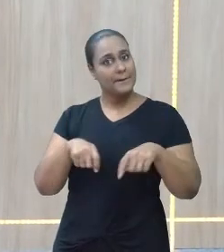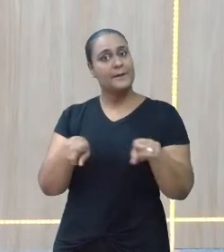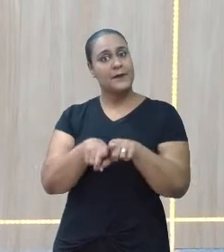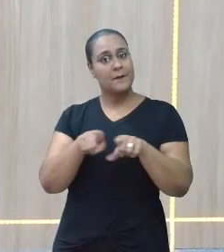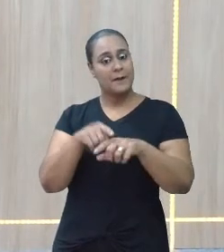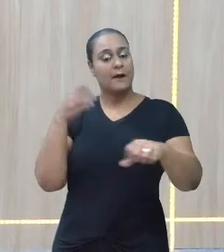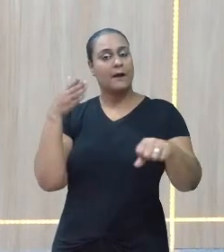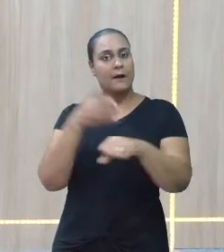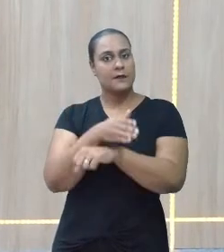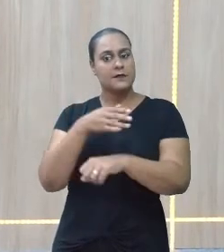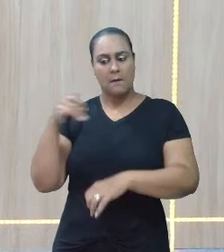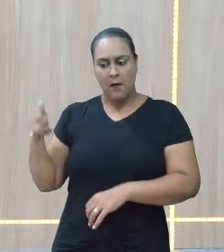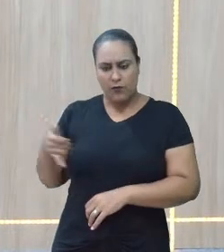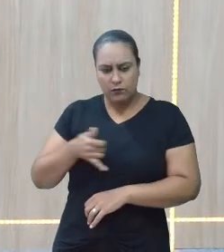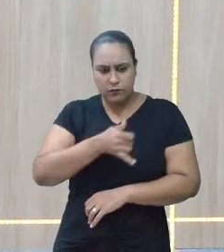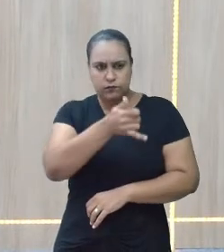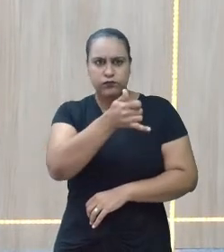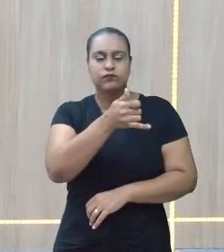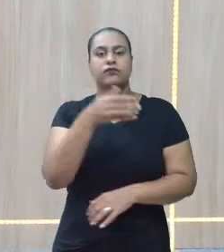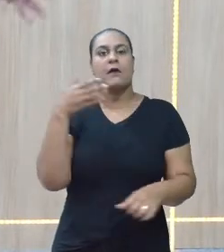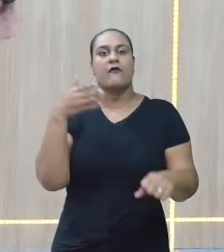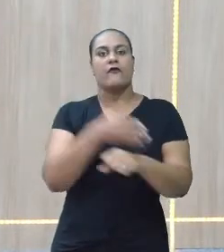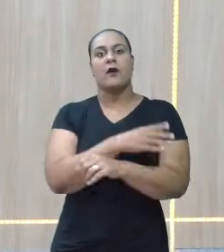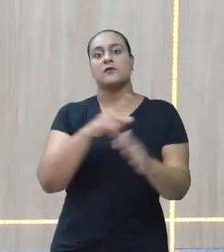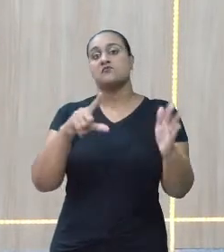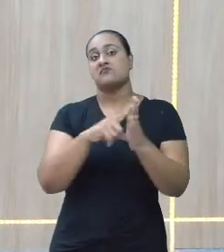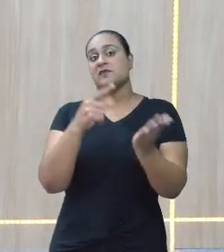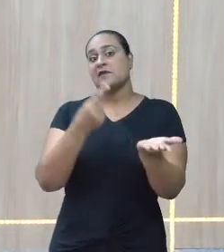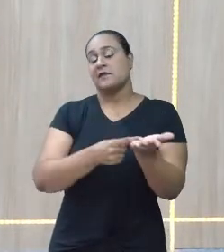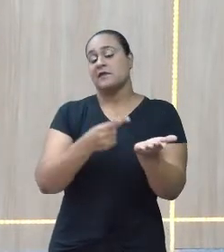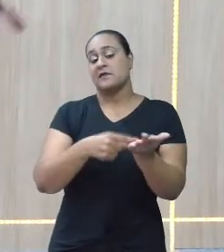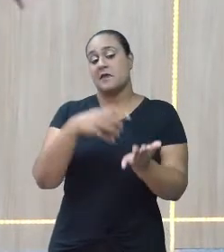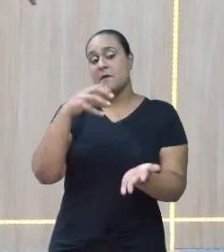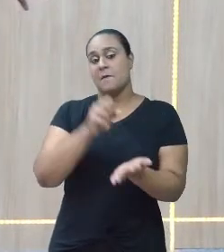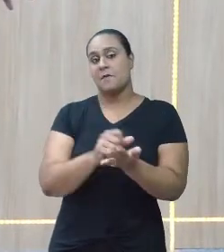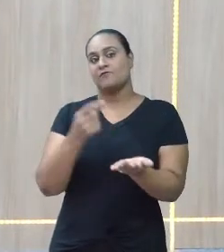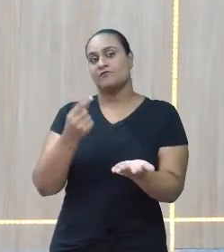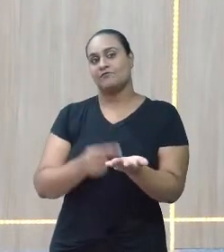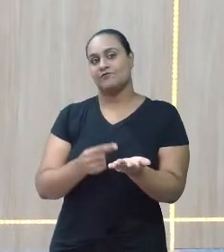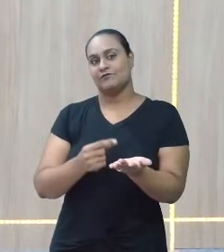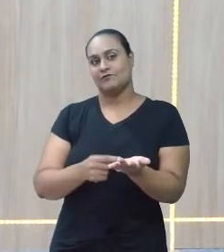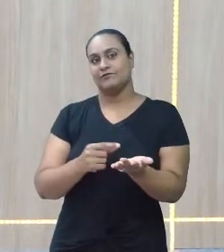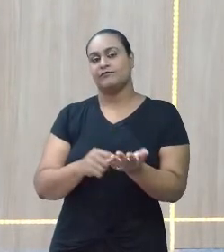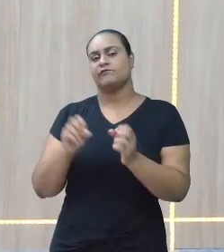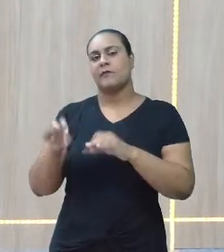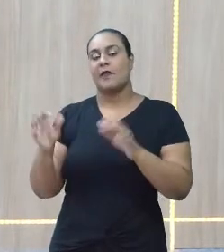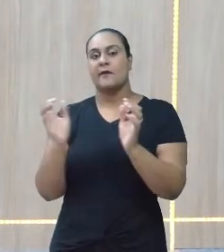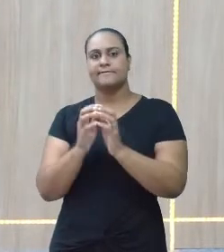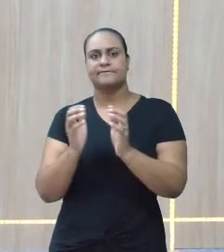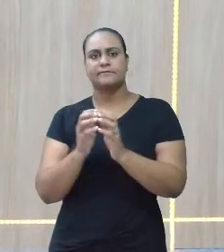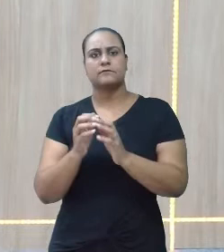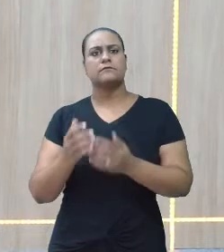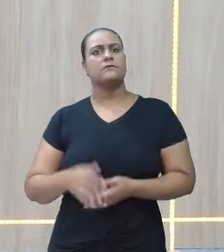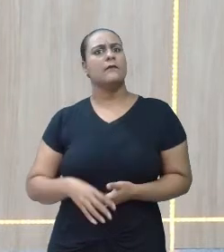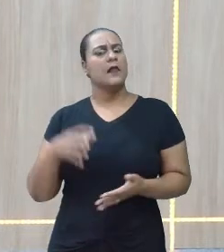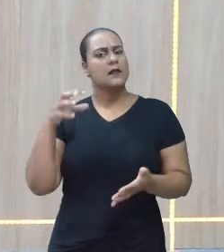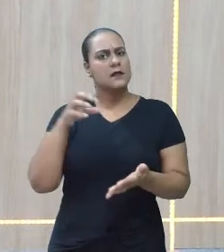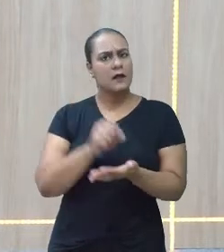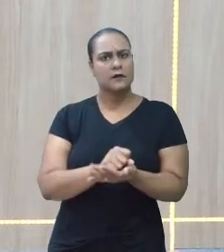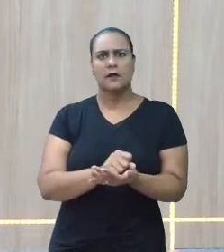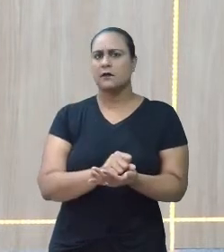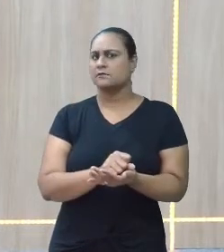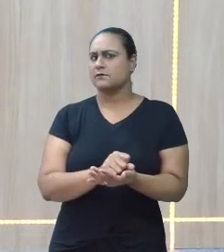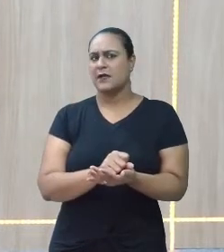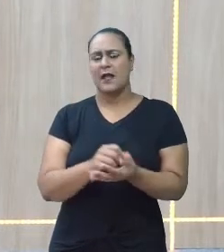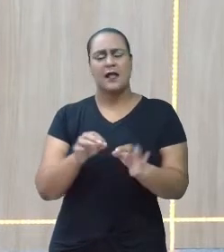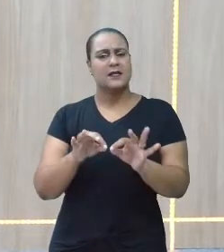câmera e ir lá na lojinha de aplicativos e baixá-lo. Educa Recife, chega lá, sou aluno, se cadastra. A plataforma é bem simples,